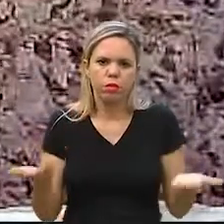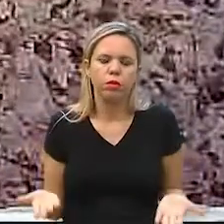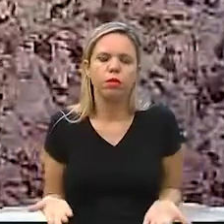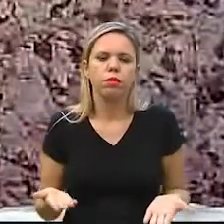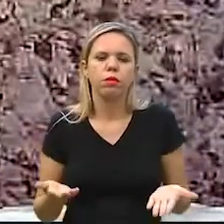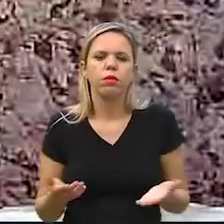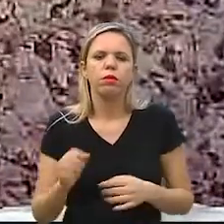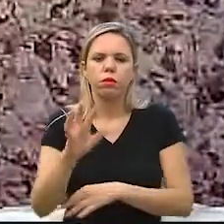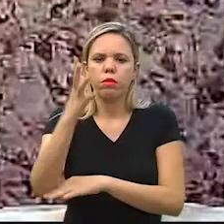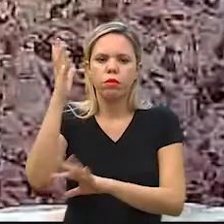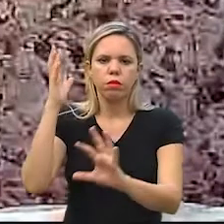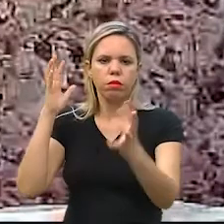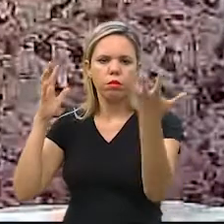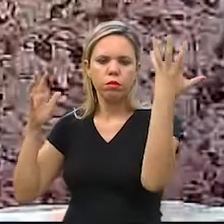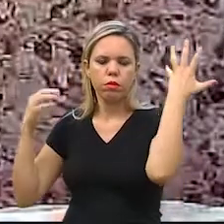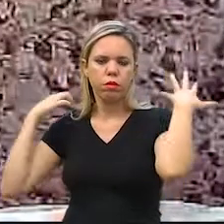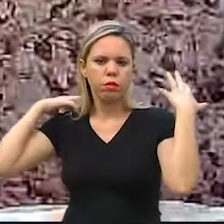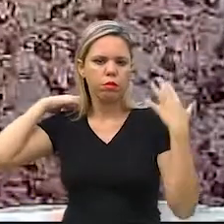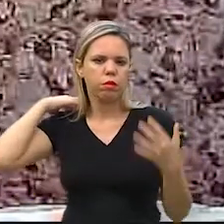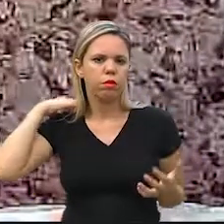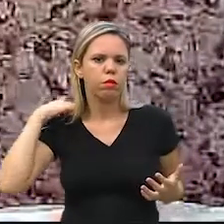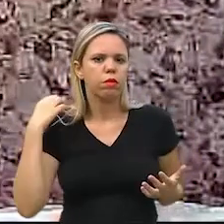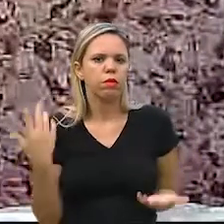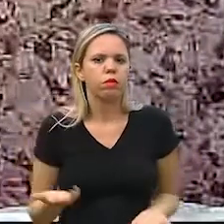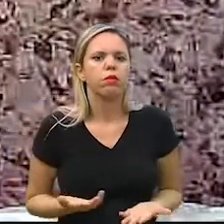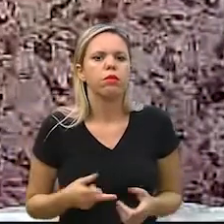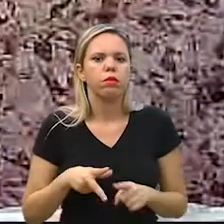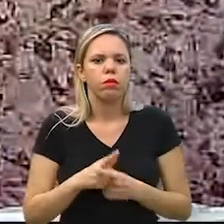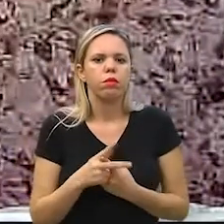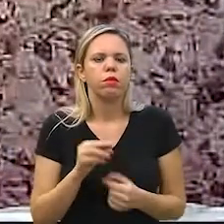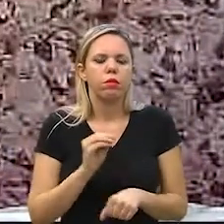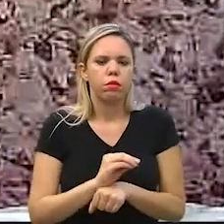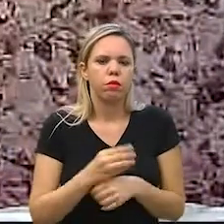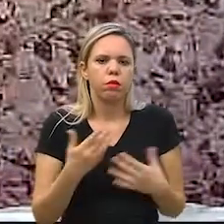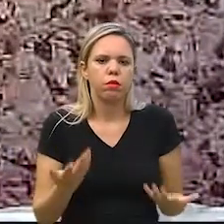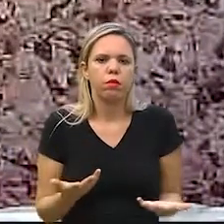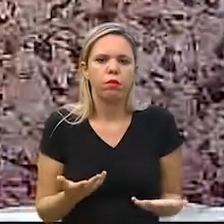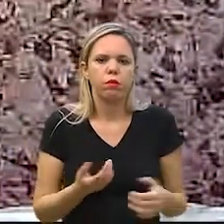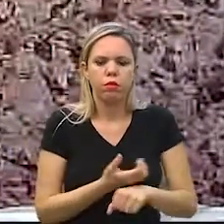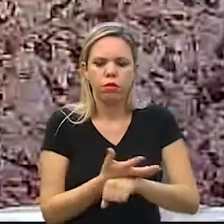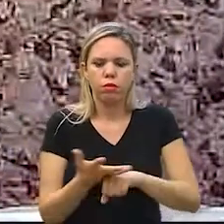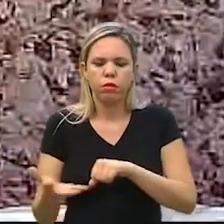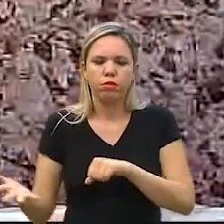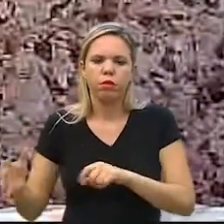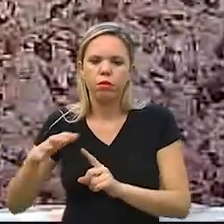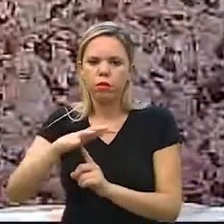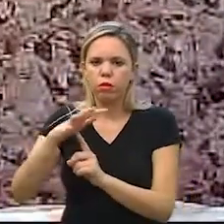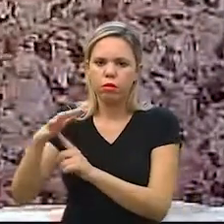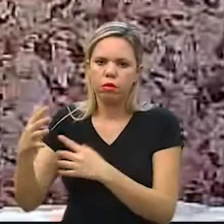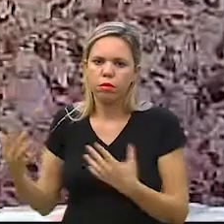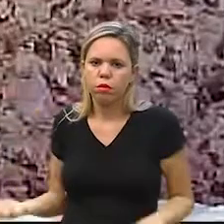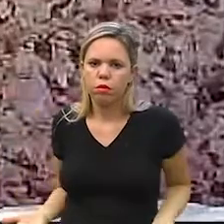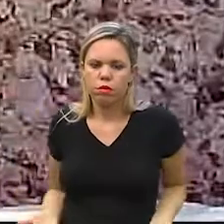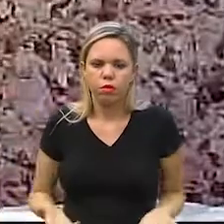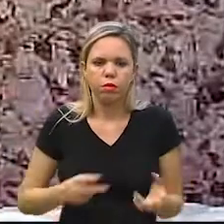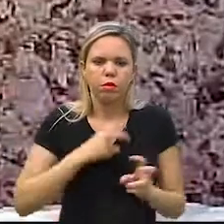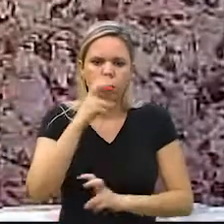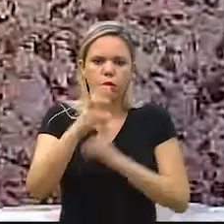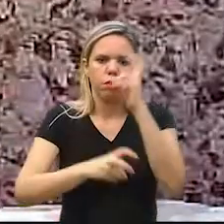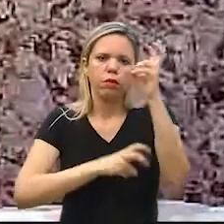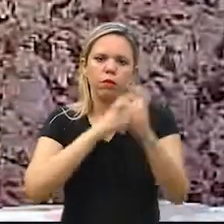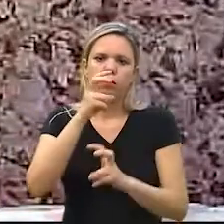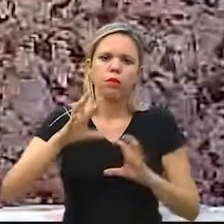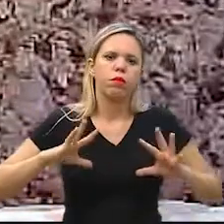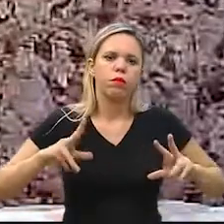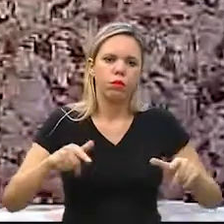de arborização, de paisagismo, de manutenção dos gramados, das praças, dos parques,